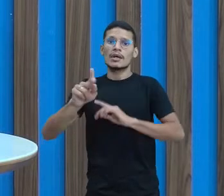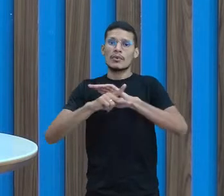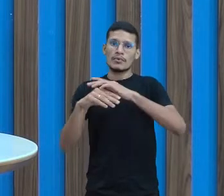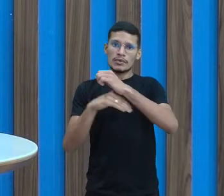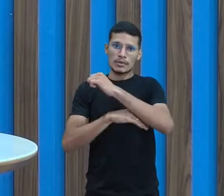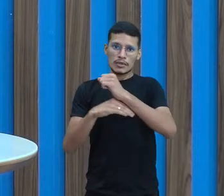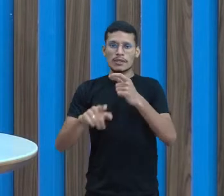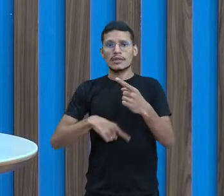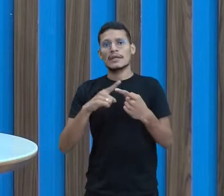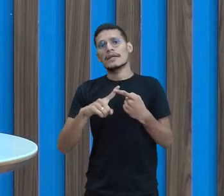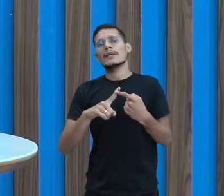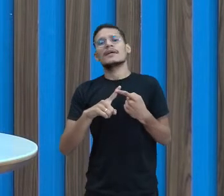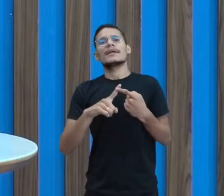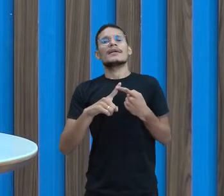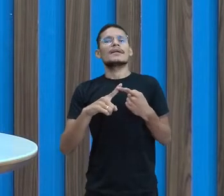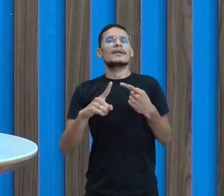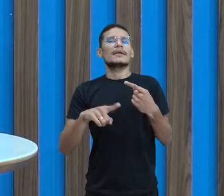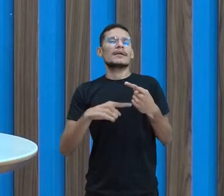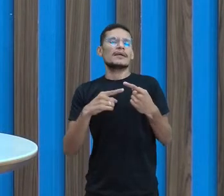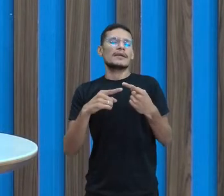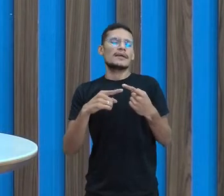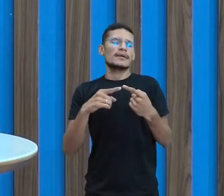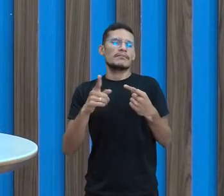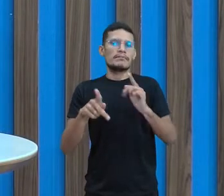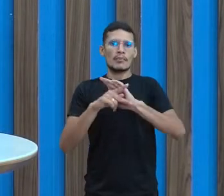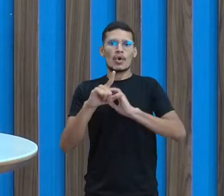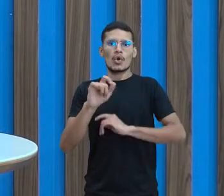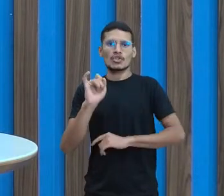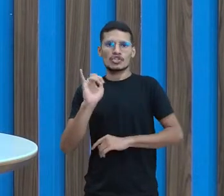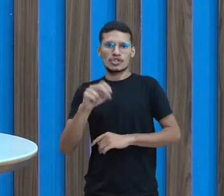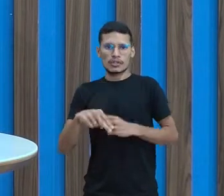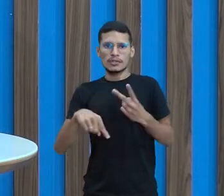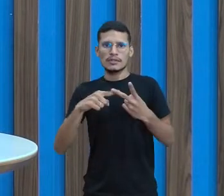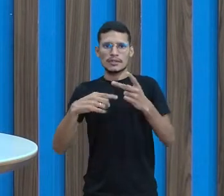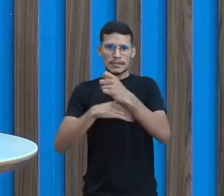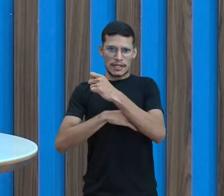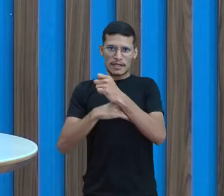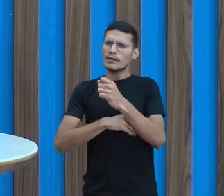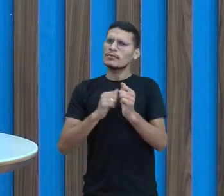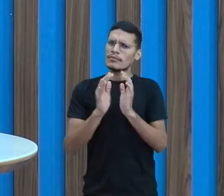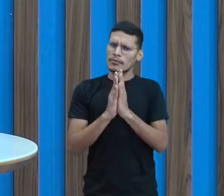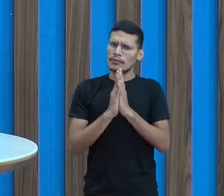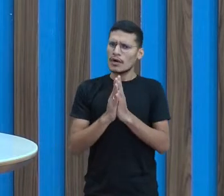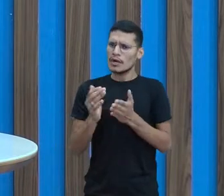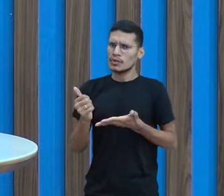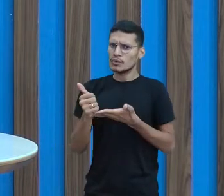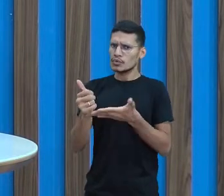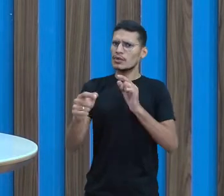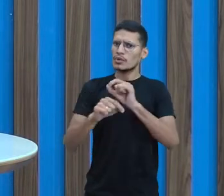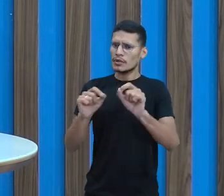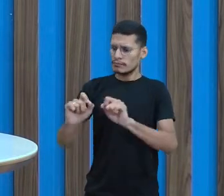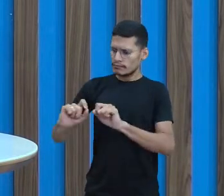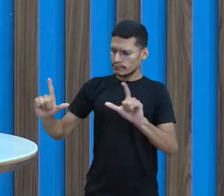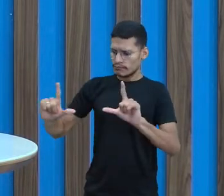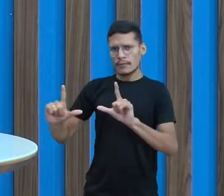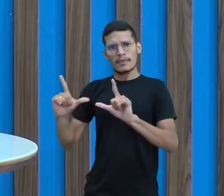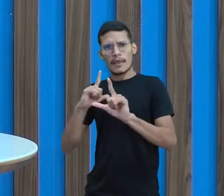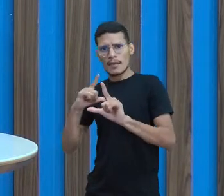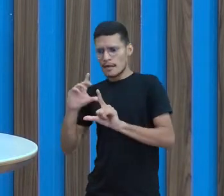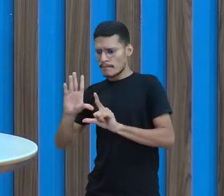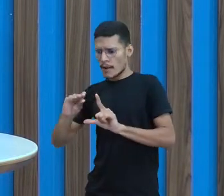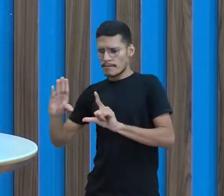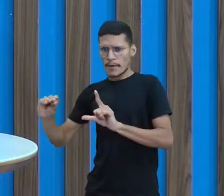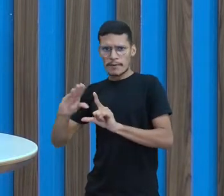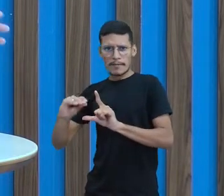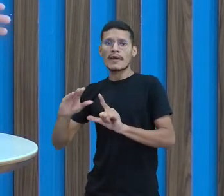matrícula e a senha os 8 dígitos da sua data de aniversário. Deviam me ajudar colocando o QR Code ali na tela, já colocou, para você, de acordo